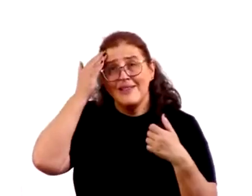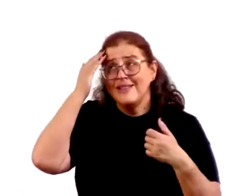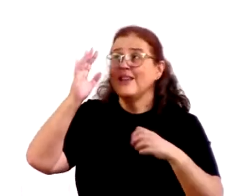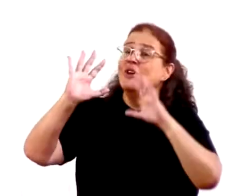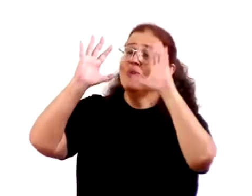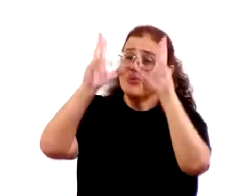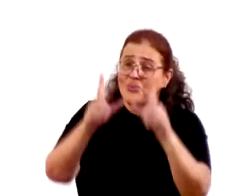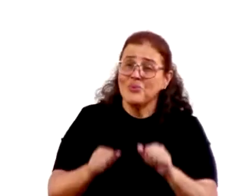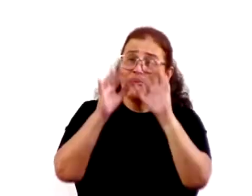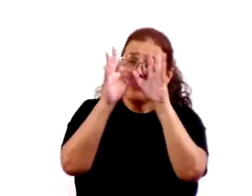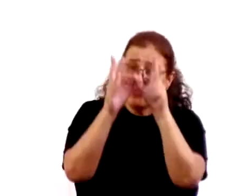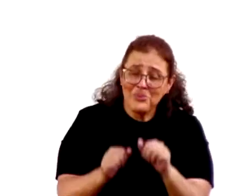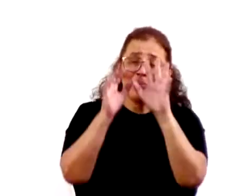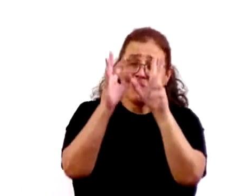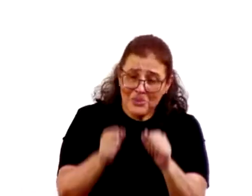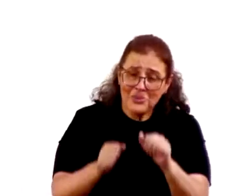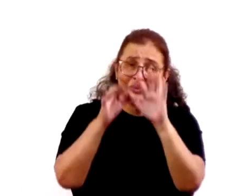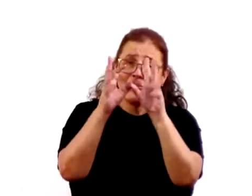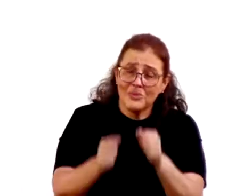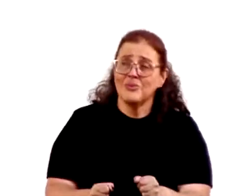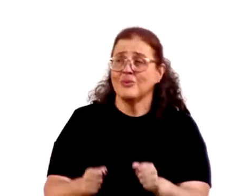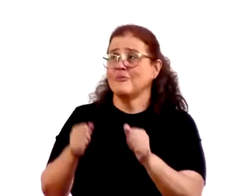Quantas vezes?